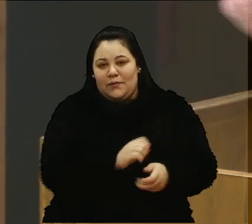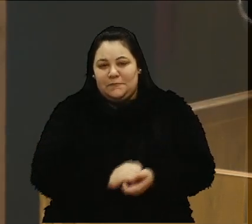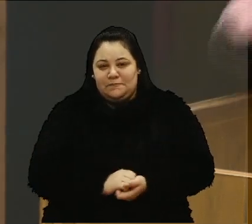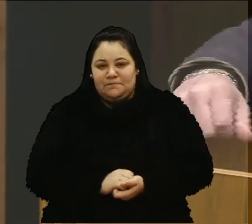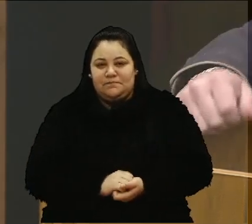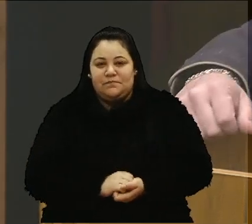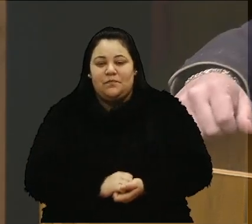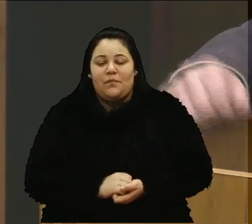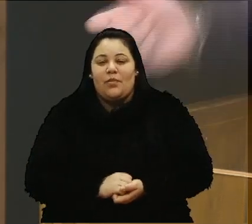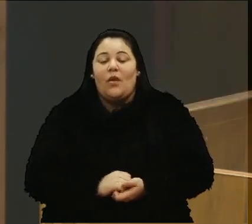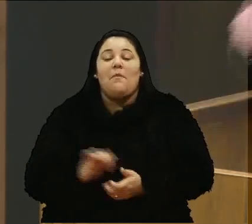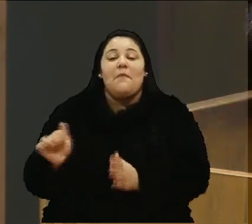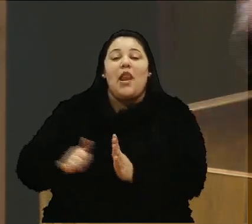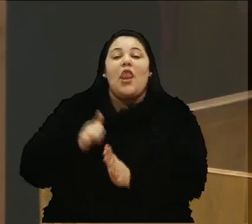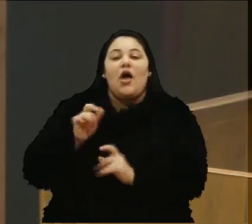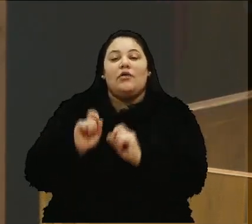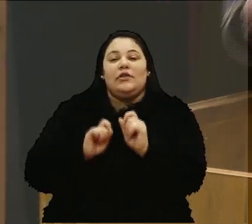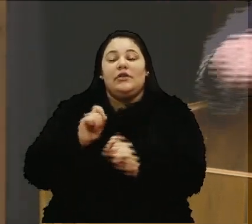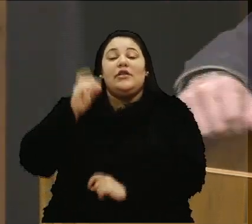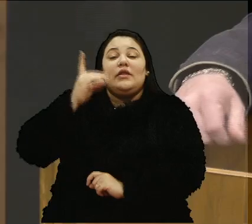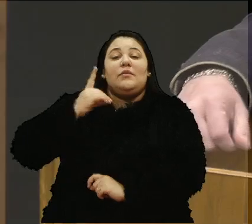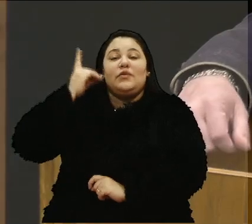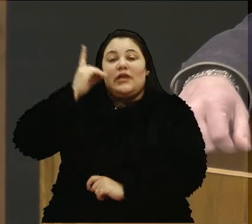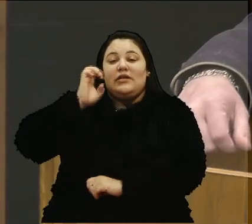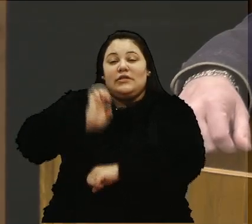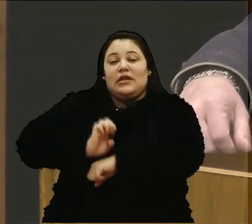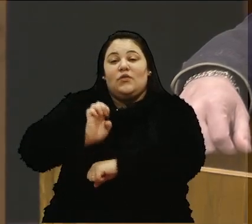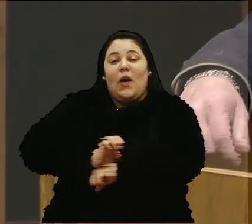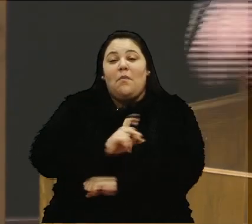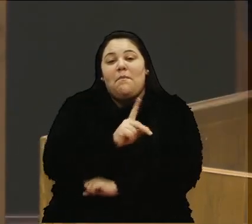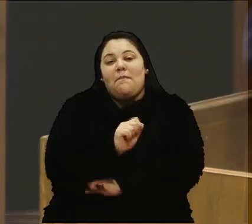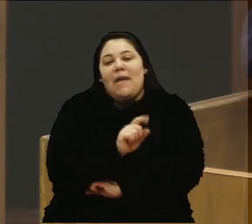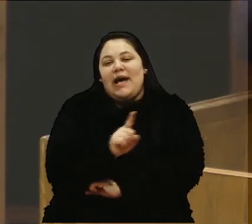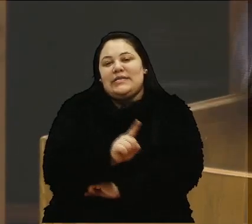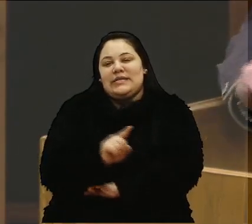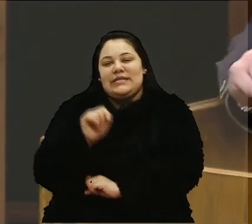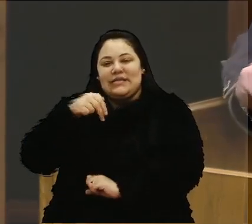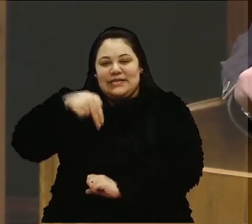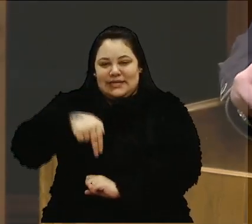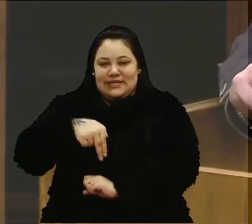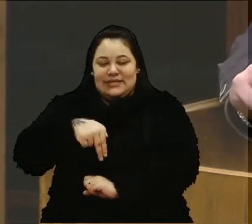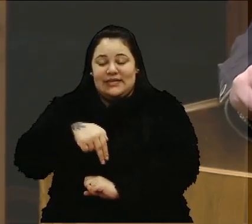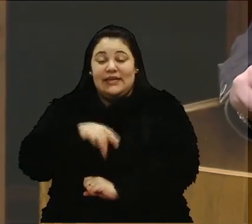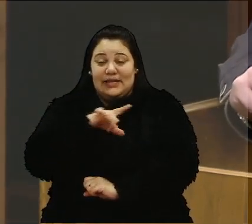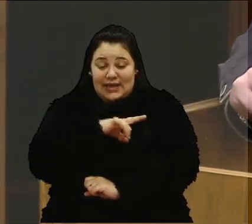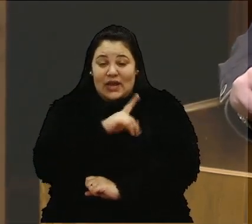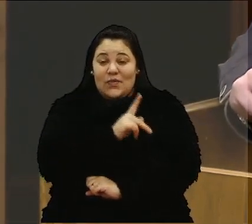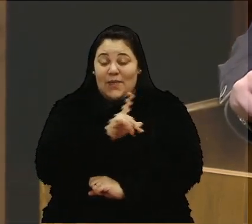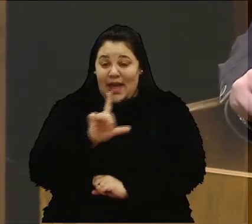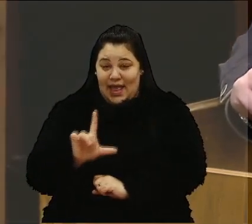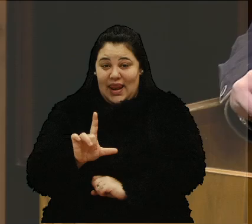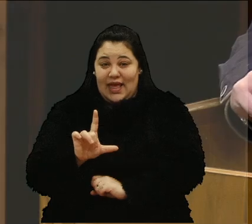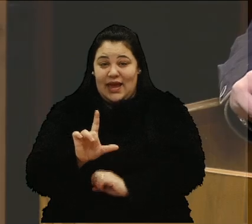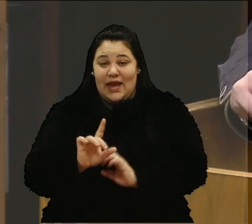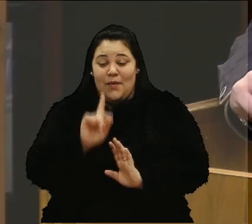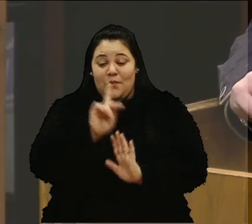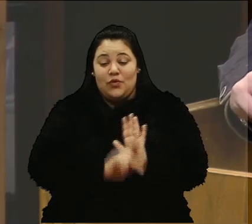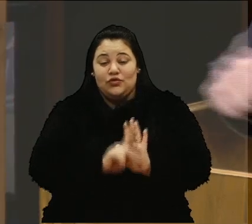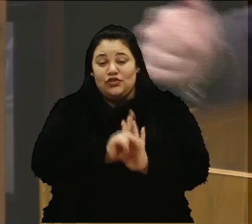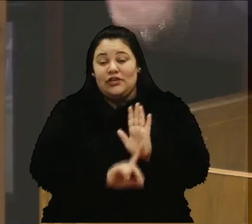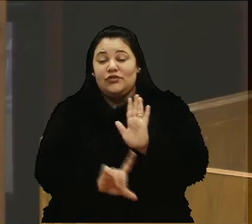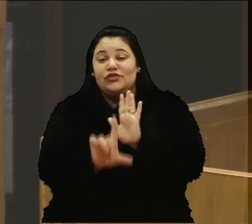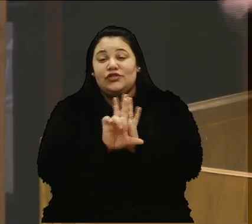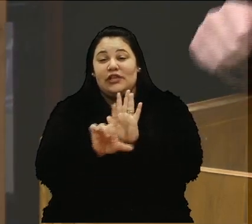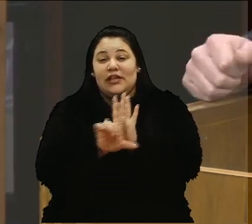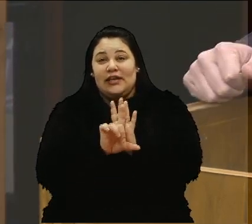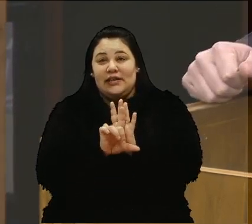Ou melhor, do deputado estadual Guilherme Pazin, que está com o PL, com o projeto de lei